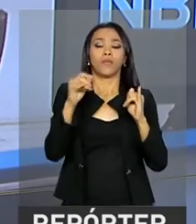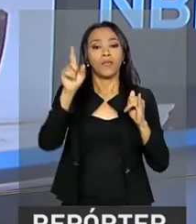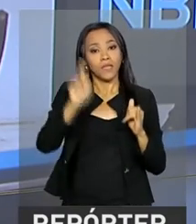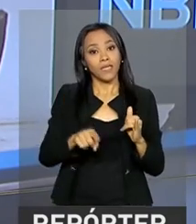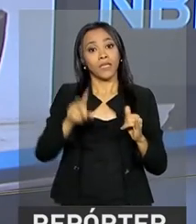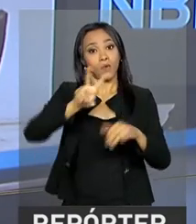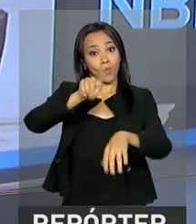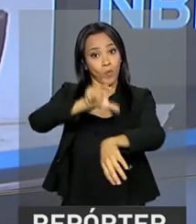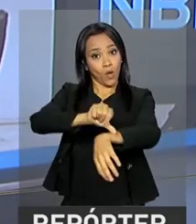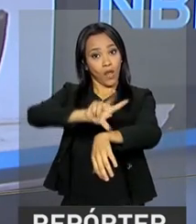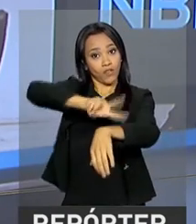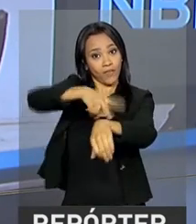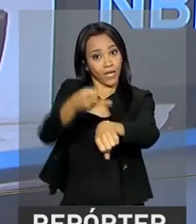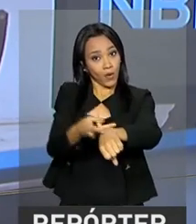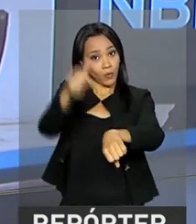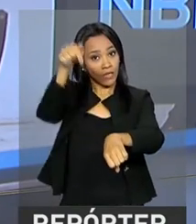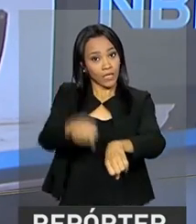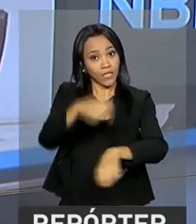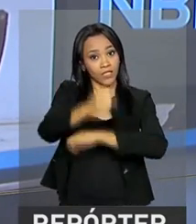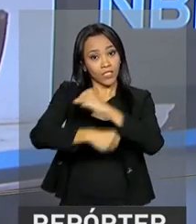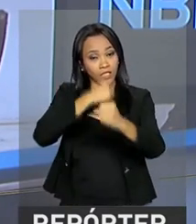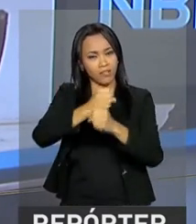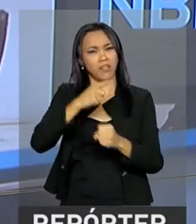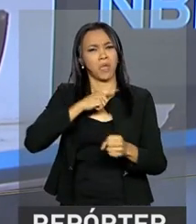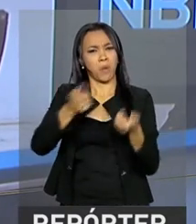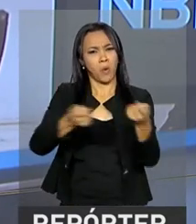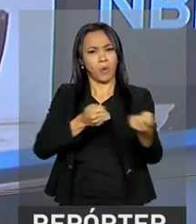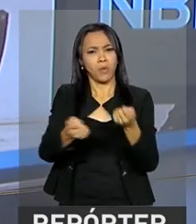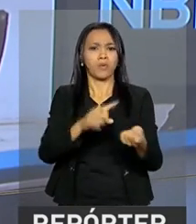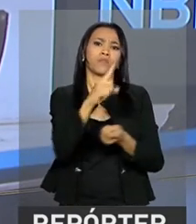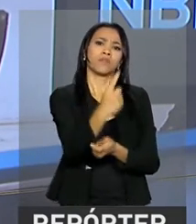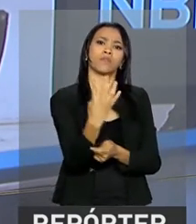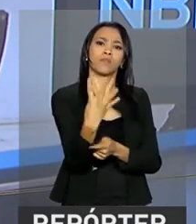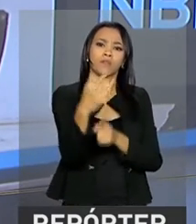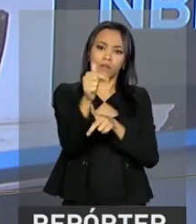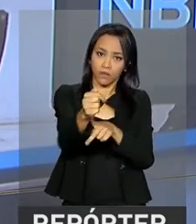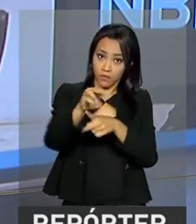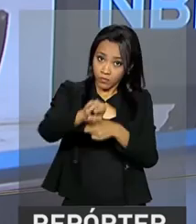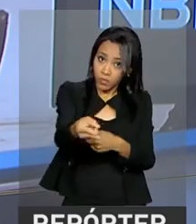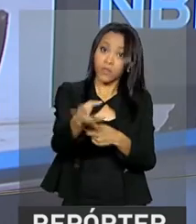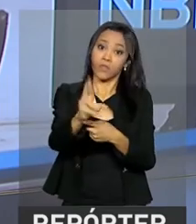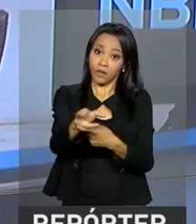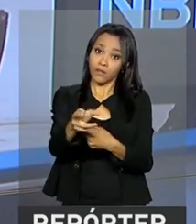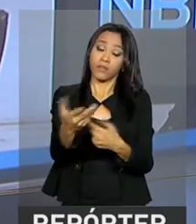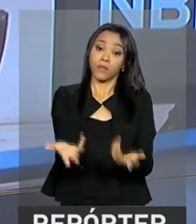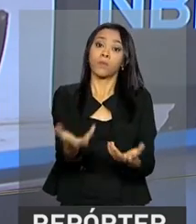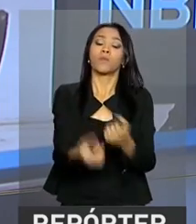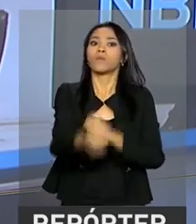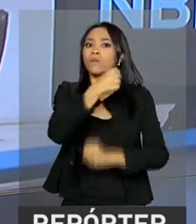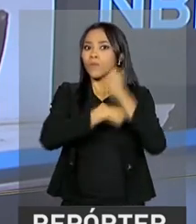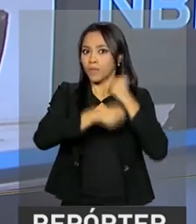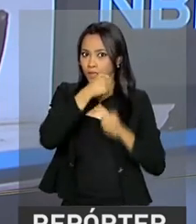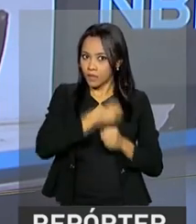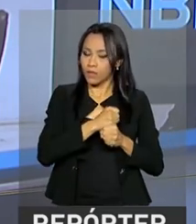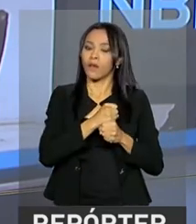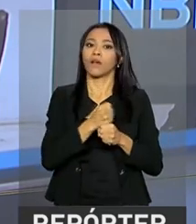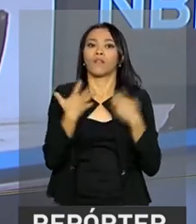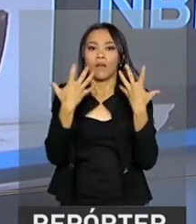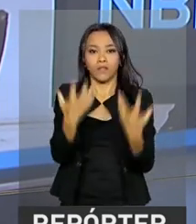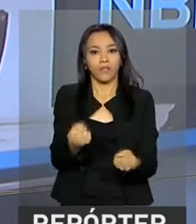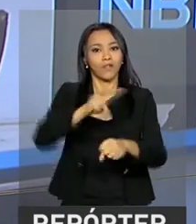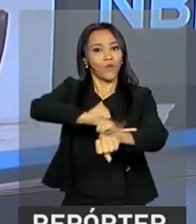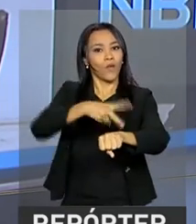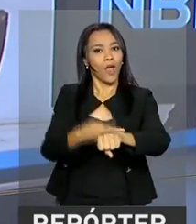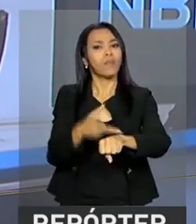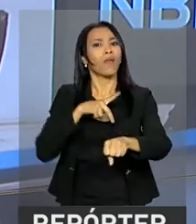de verão deste ano gera economia de mais de 147 milhões de reais no ano passado a adoção do horário e gerou